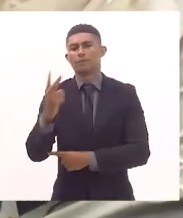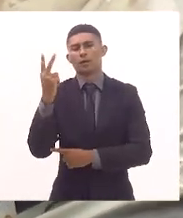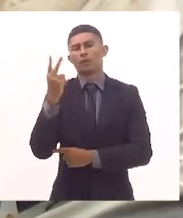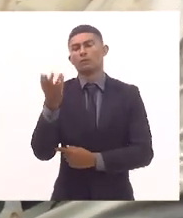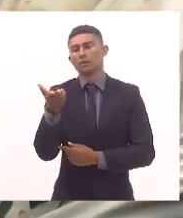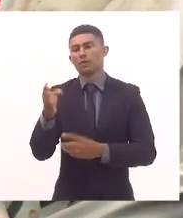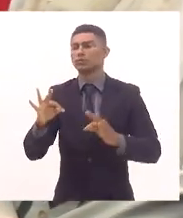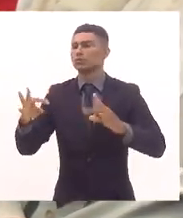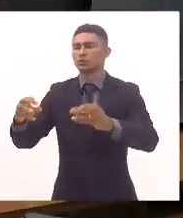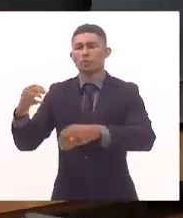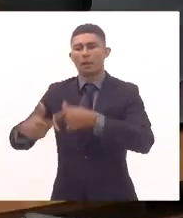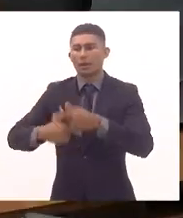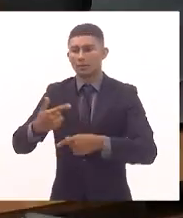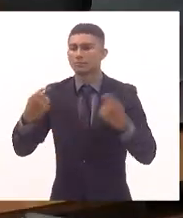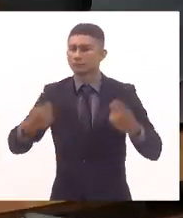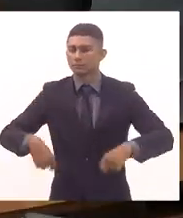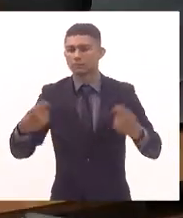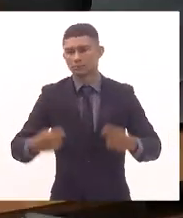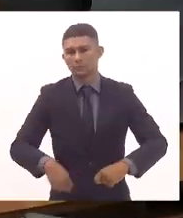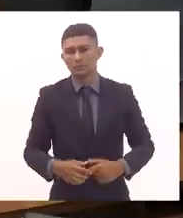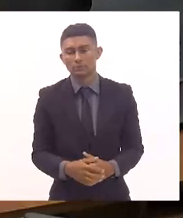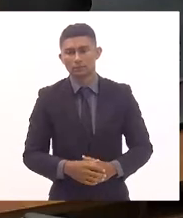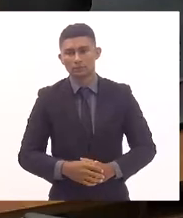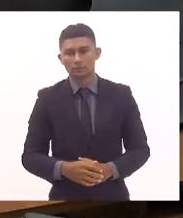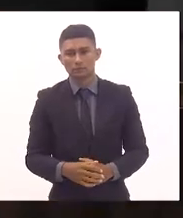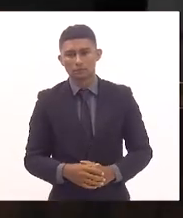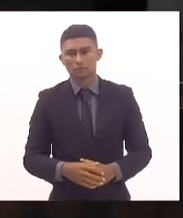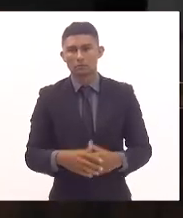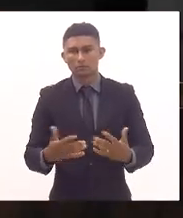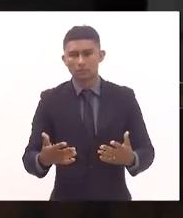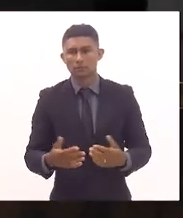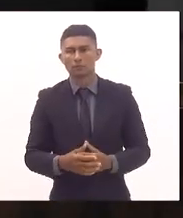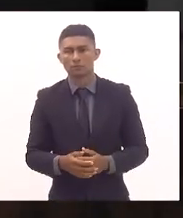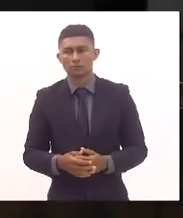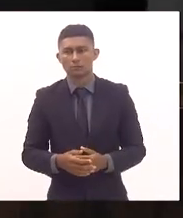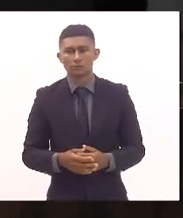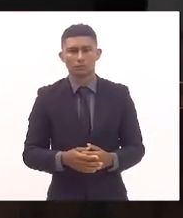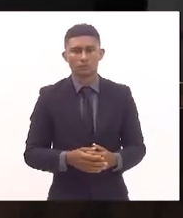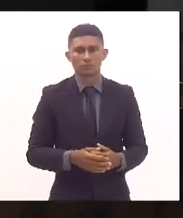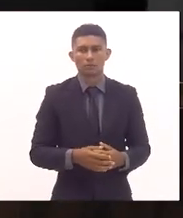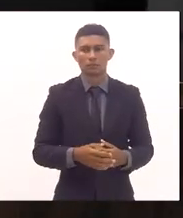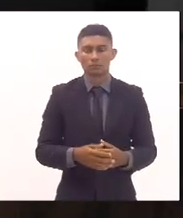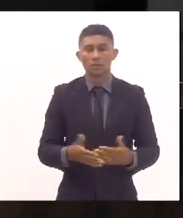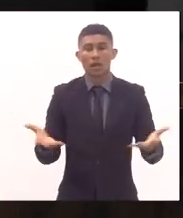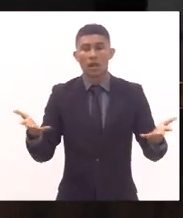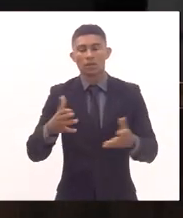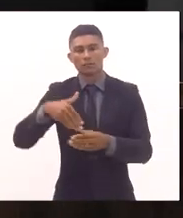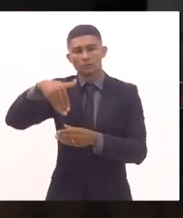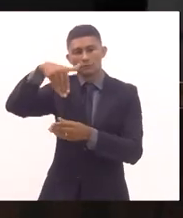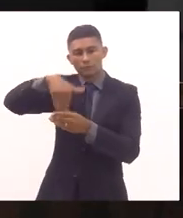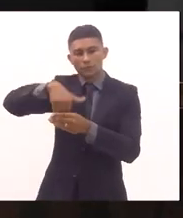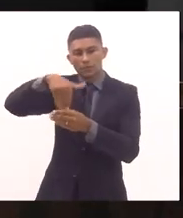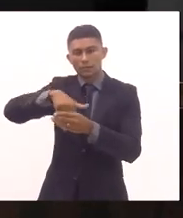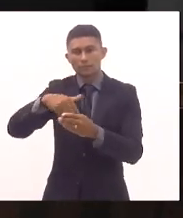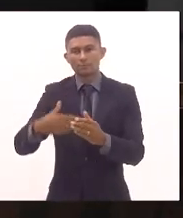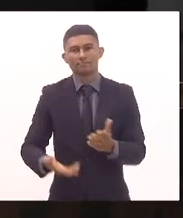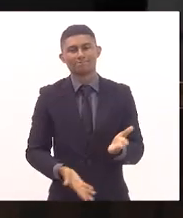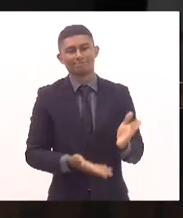tudo que ela faz. Não havendo quem queira fazer o contraponto, em votação,